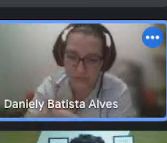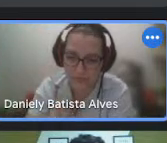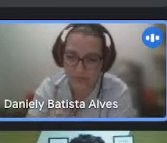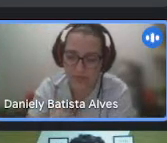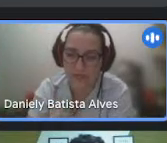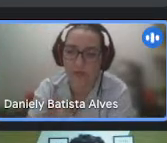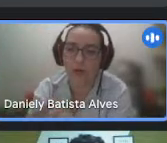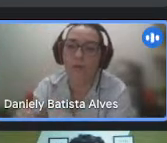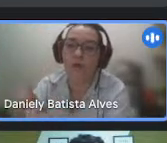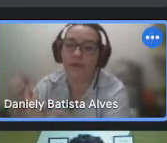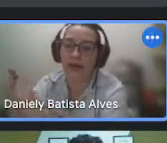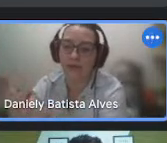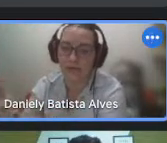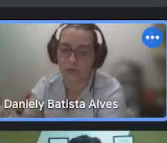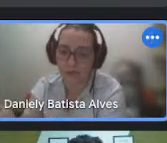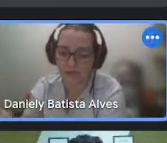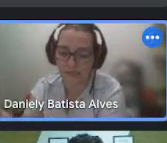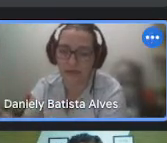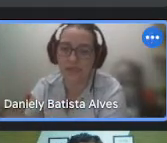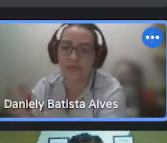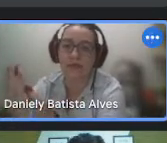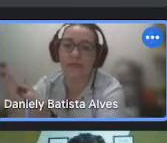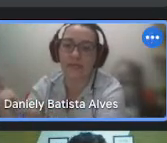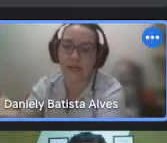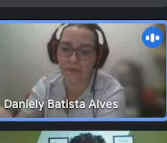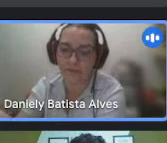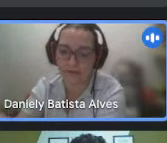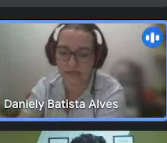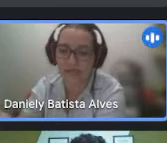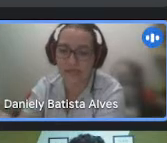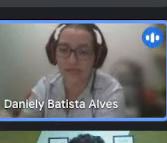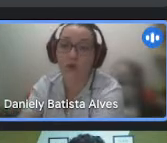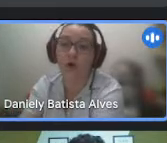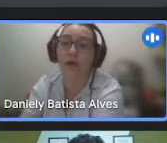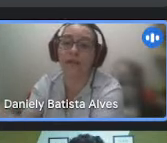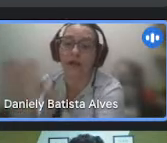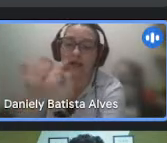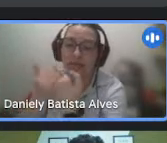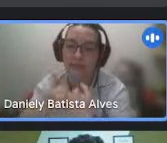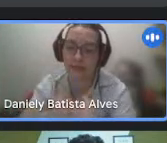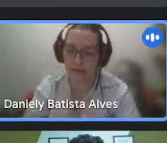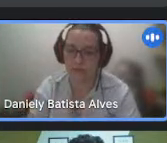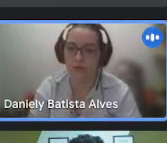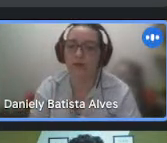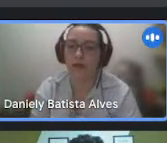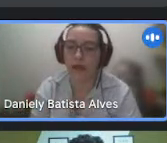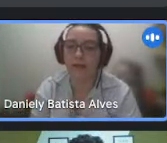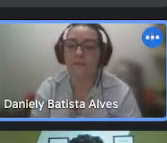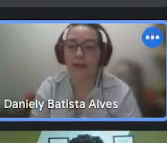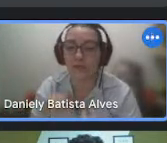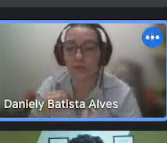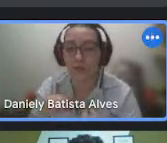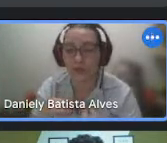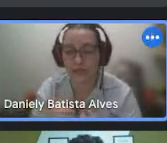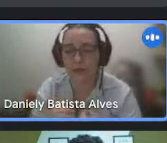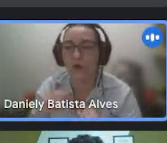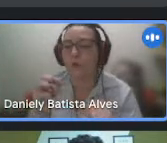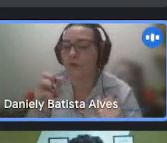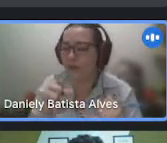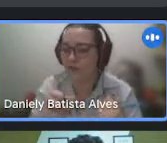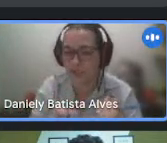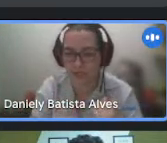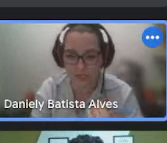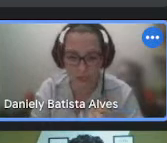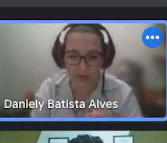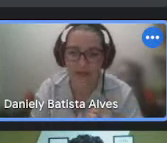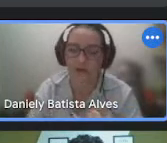nos apresentou, abordar os seus participantes, apresentar a pesquisa e coletar esse termo, tá? Mas o modelo, modelo